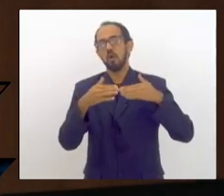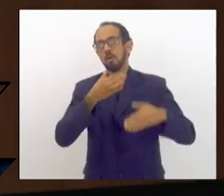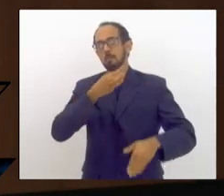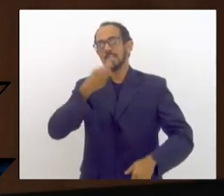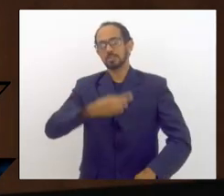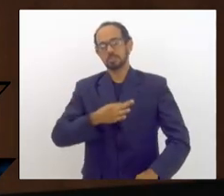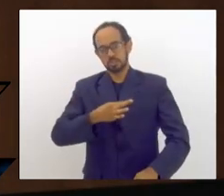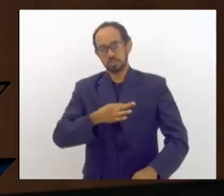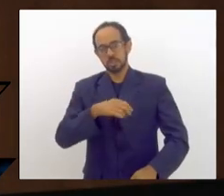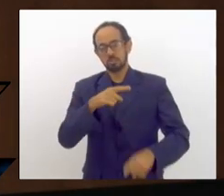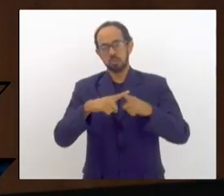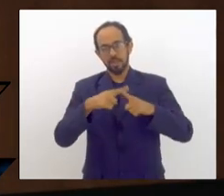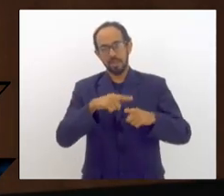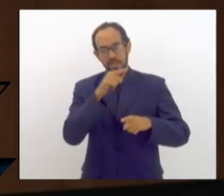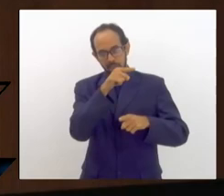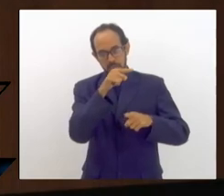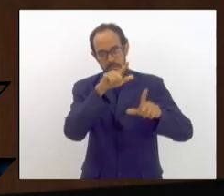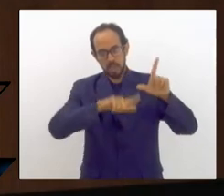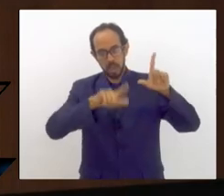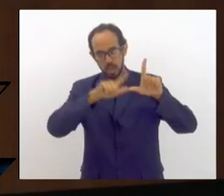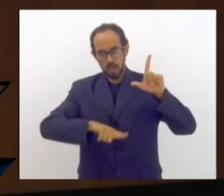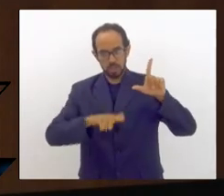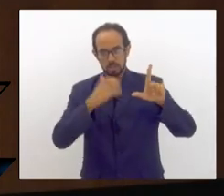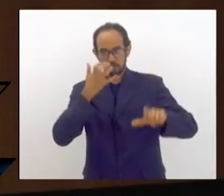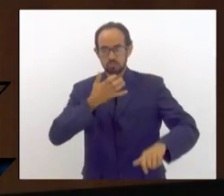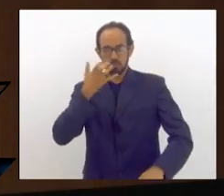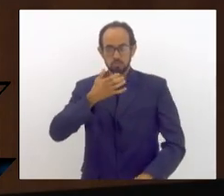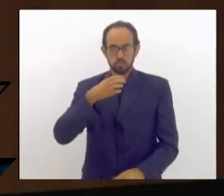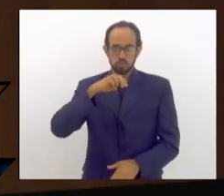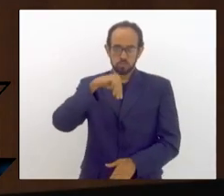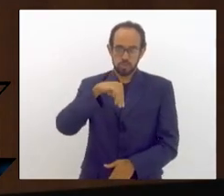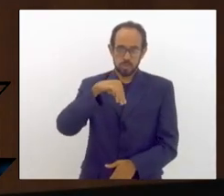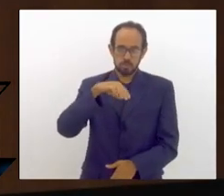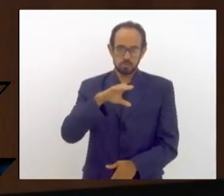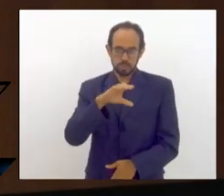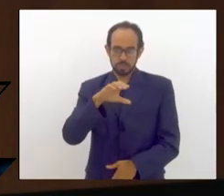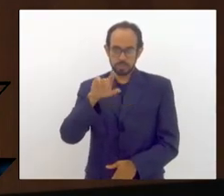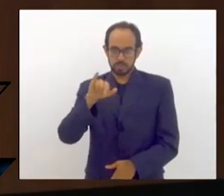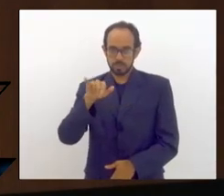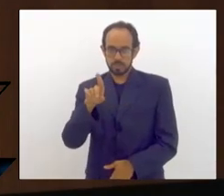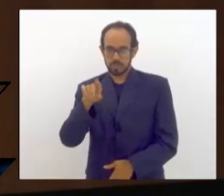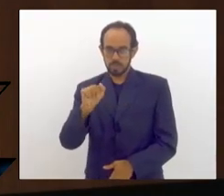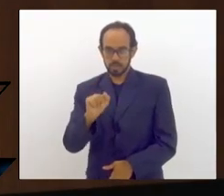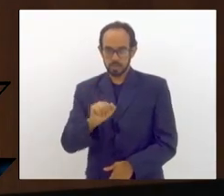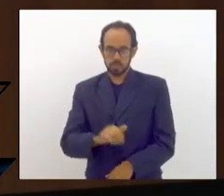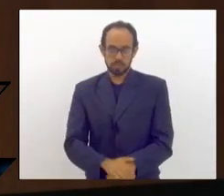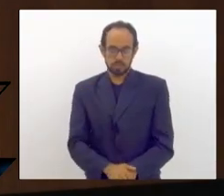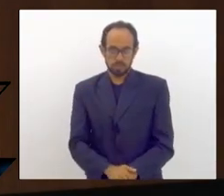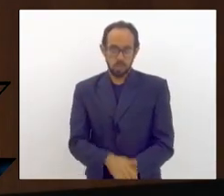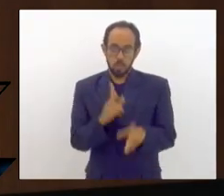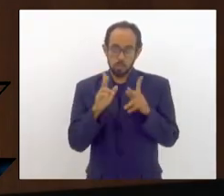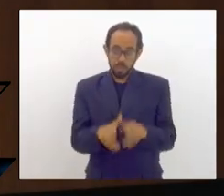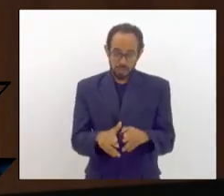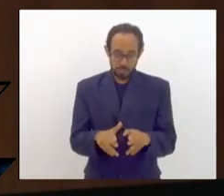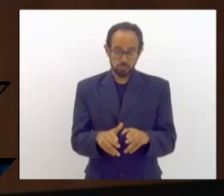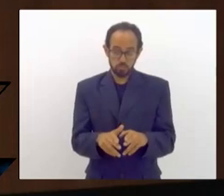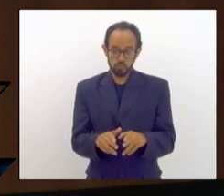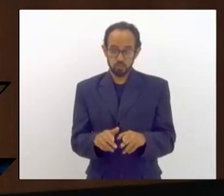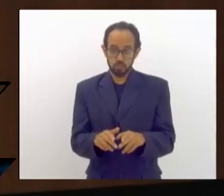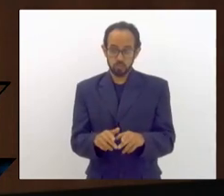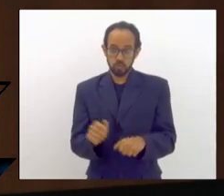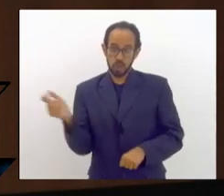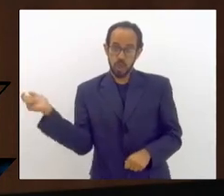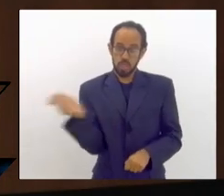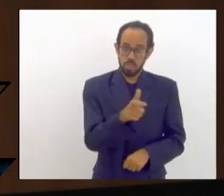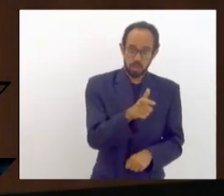Porque essa é a letra de uma música do Emicida. O mesmo que atacou a